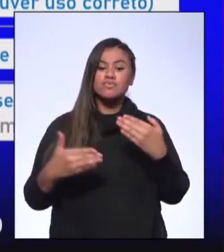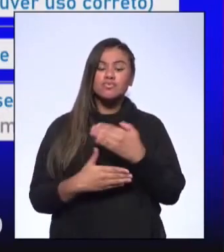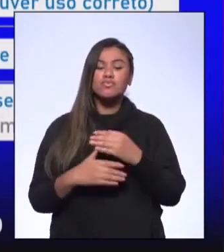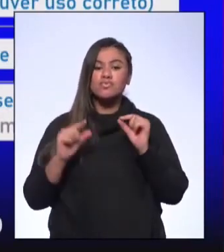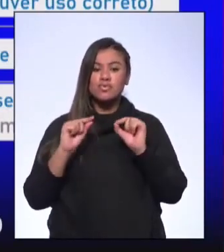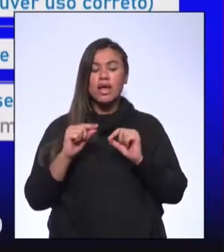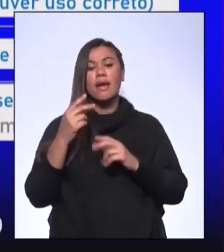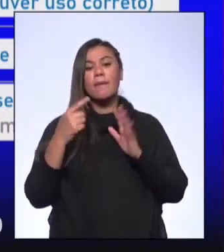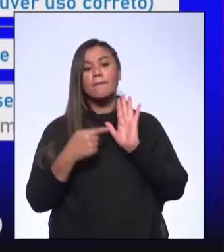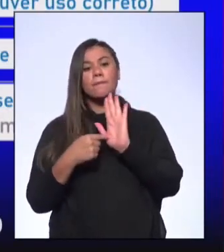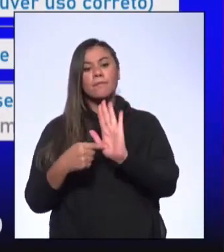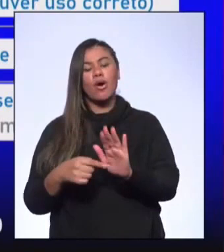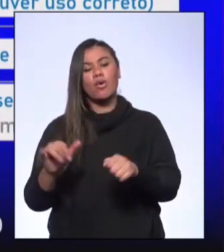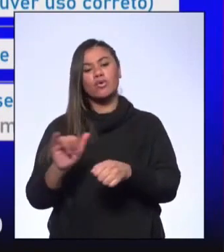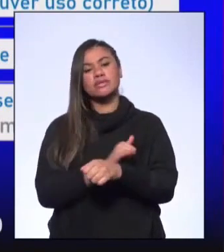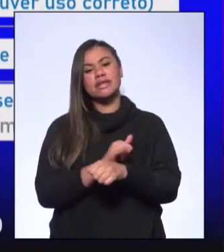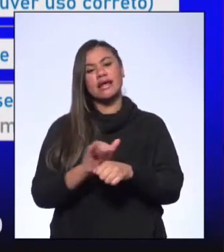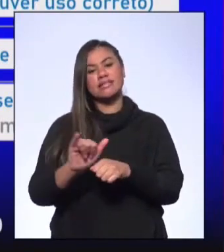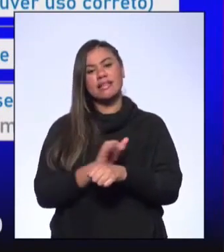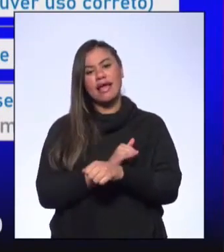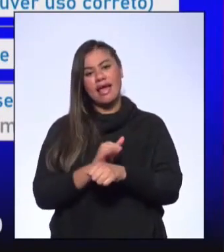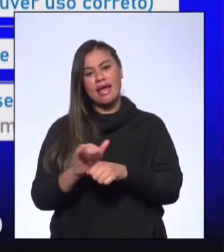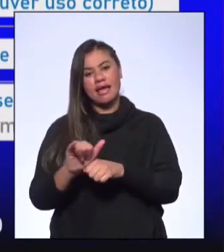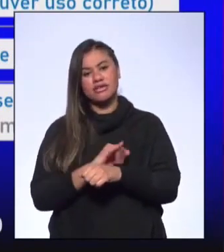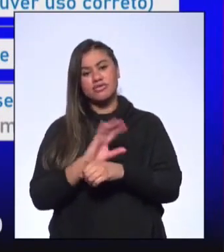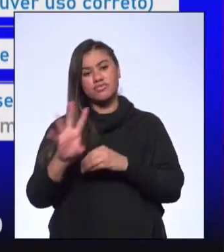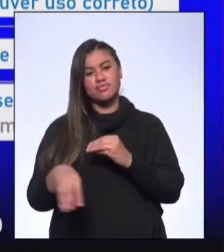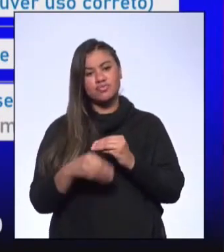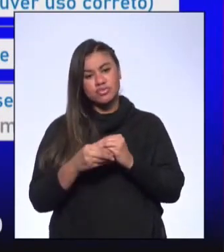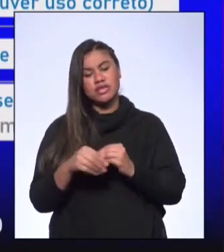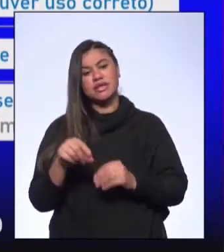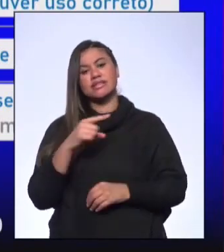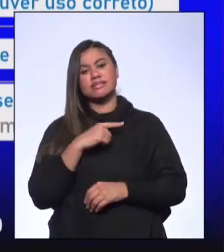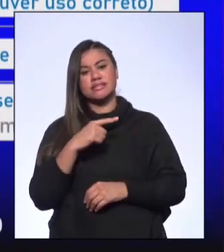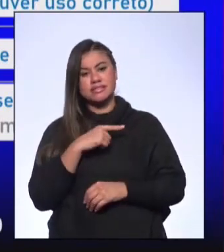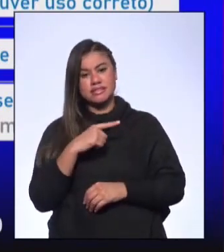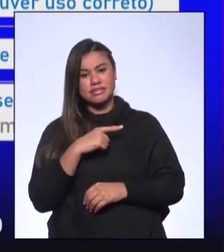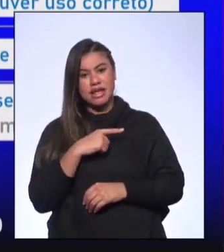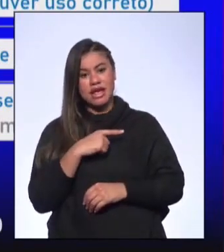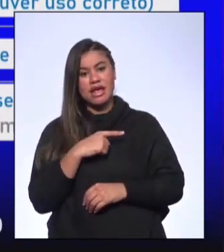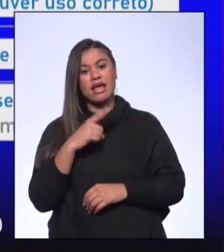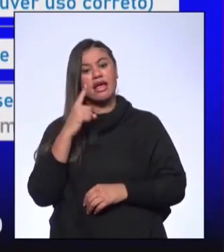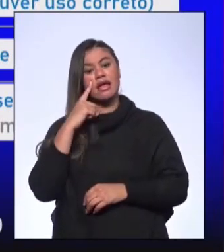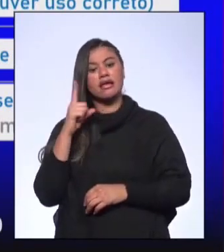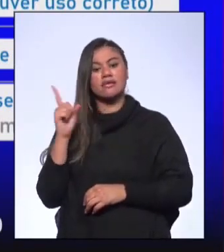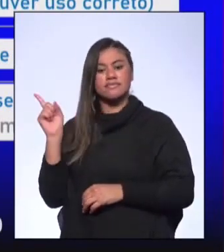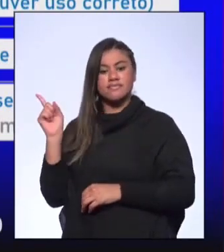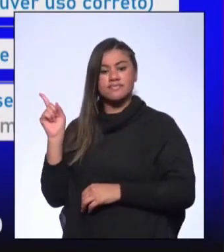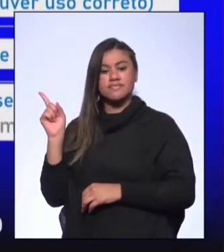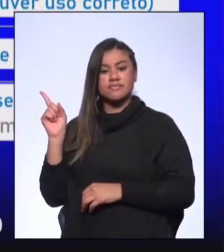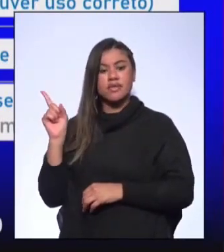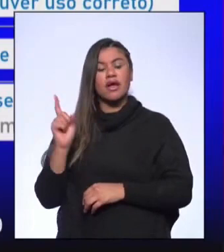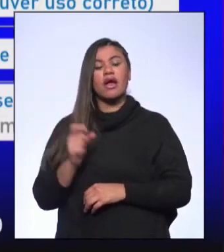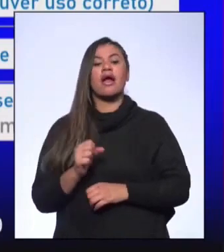algumas estratégias que estão sendo implementadas. Essa é da própria Academia Americana de